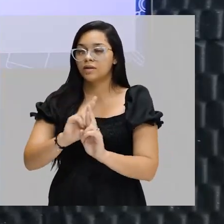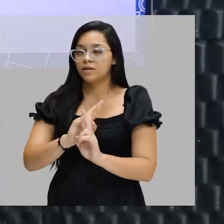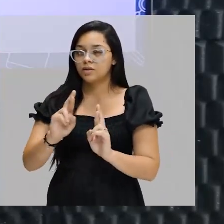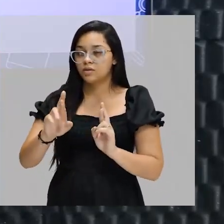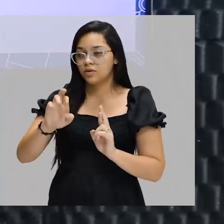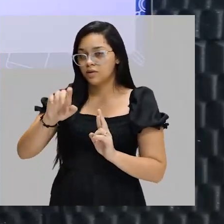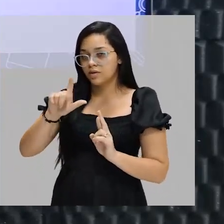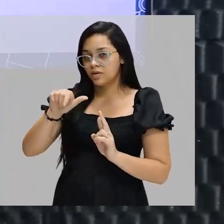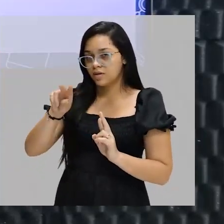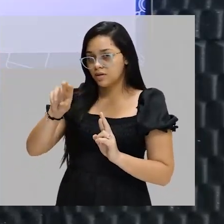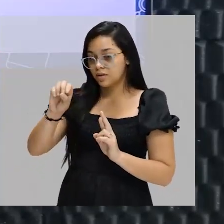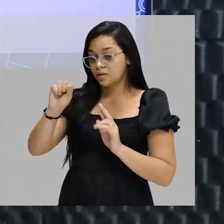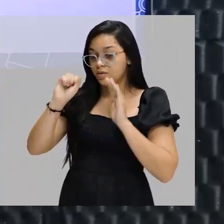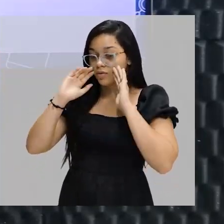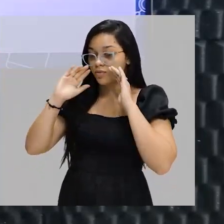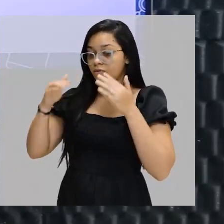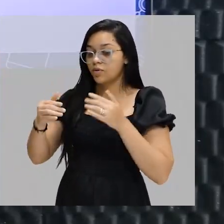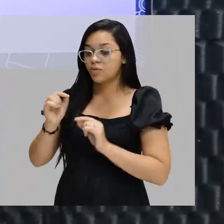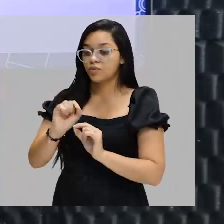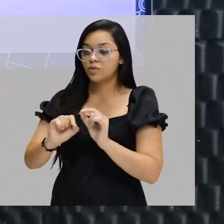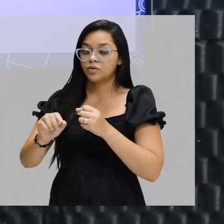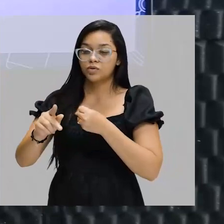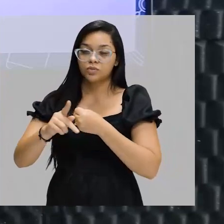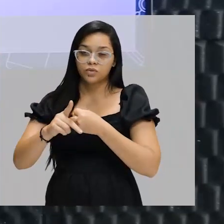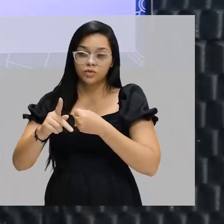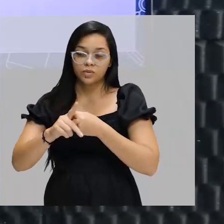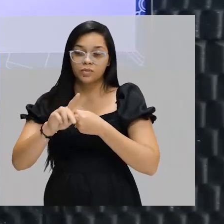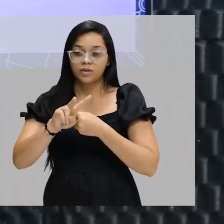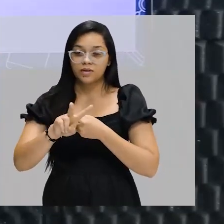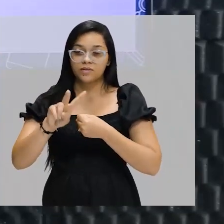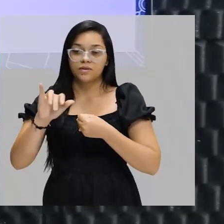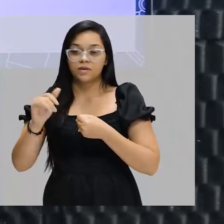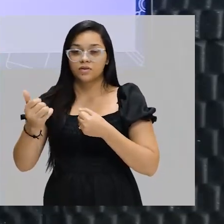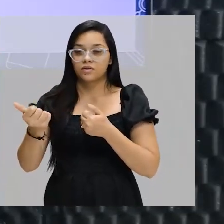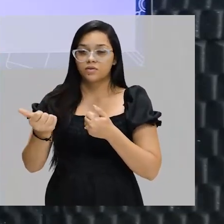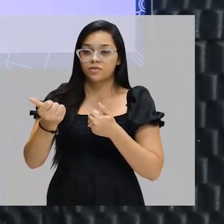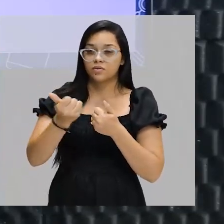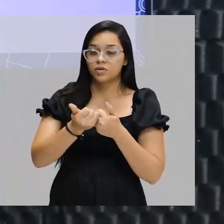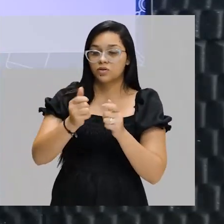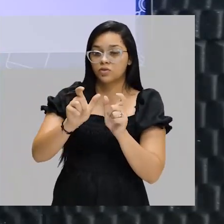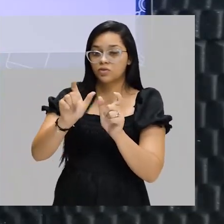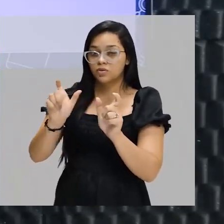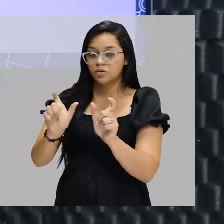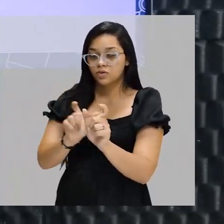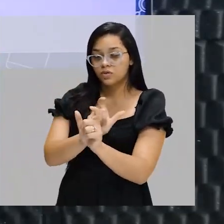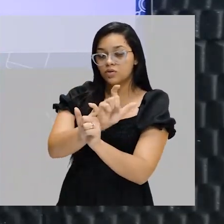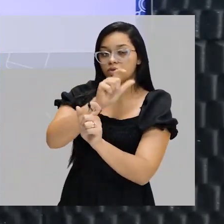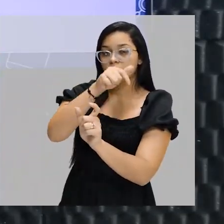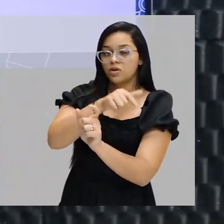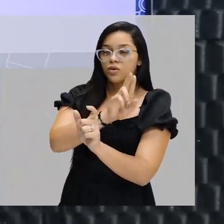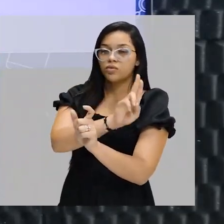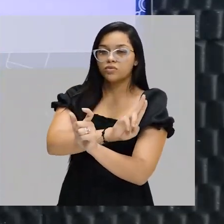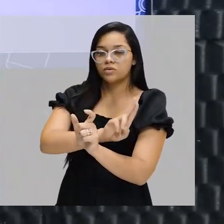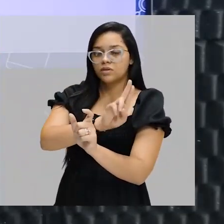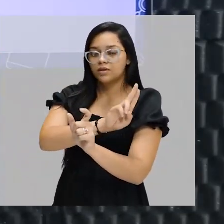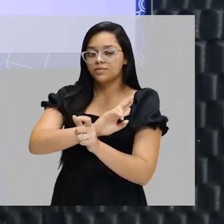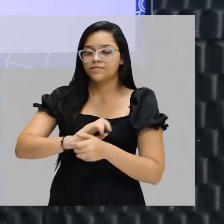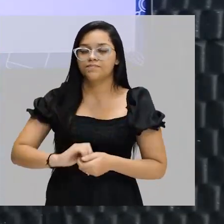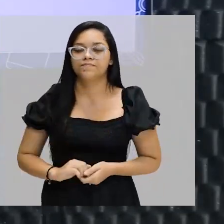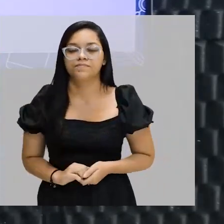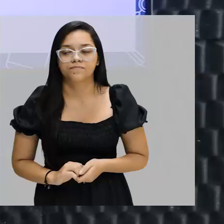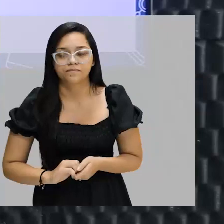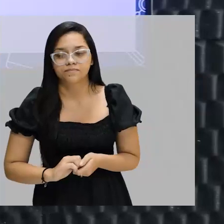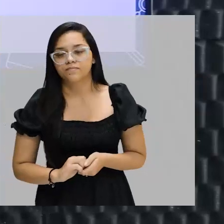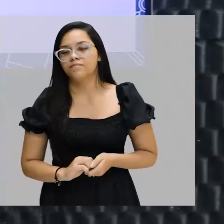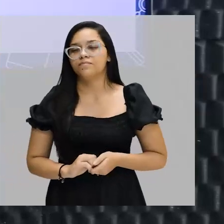relativo, especificamente, nós estamos falando de um pronome que vai substituir um termo que já foi mencionado, ok? They